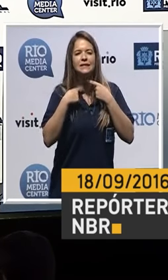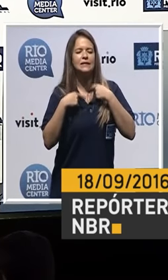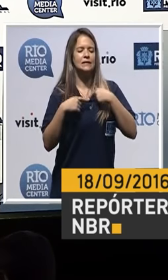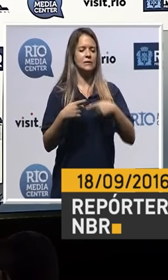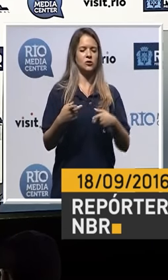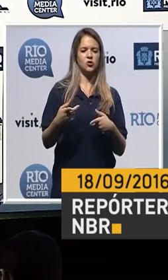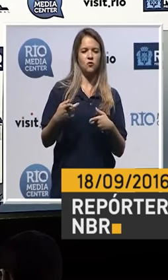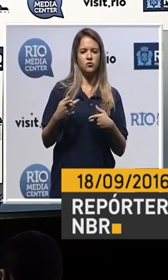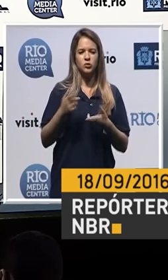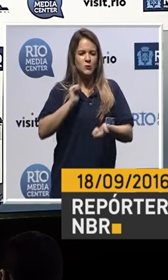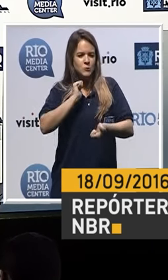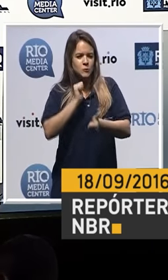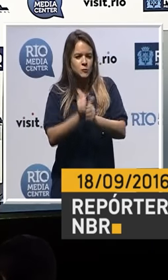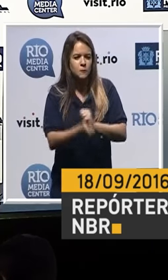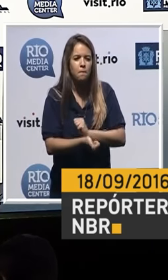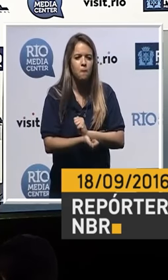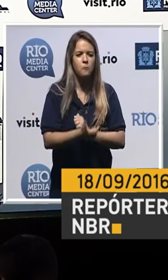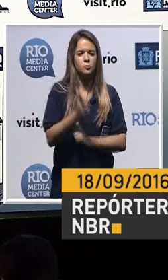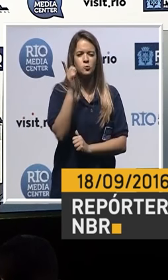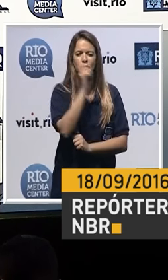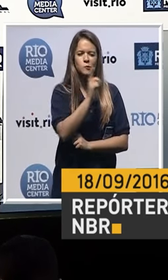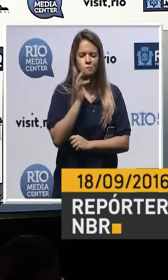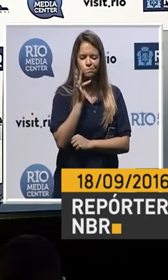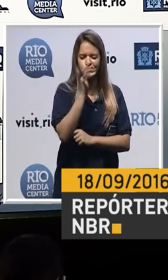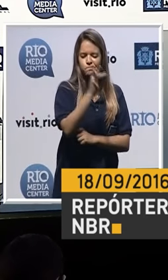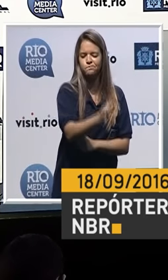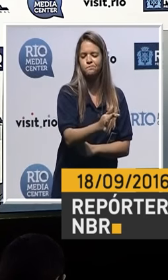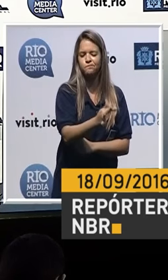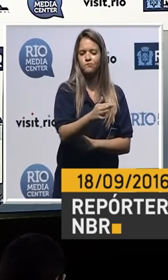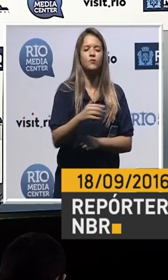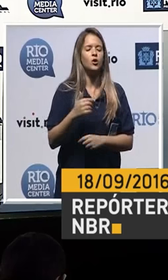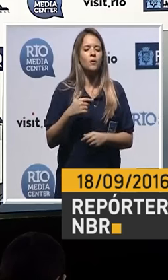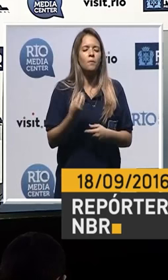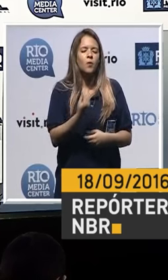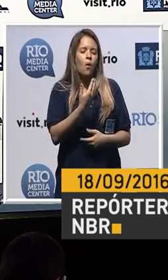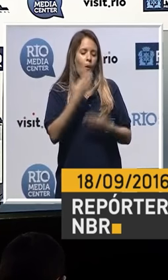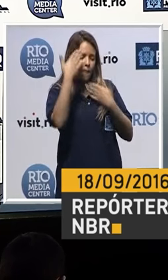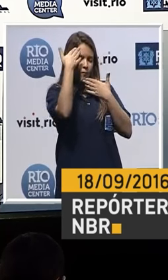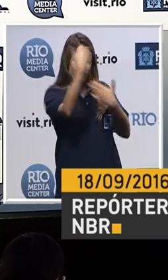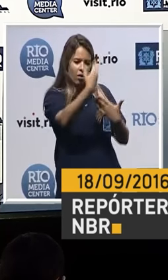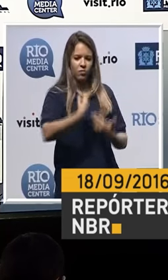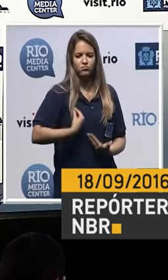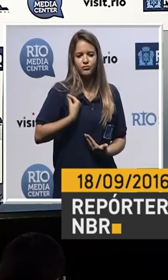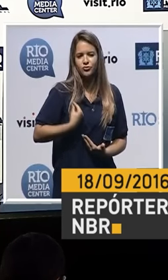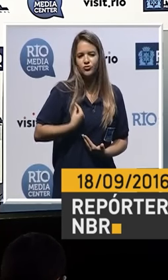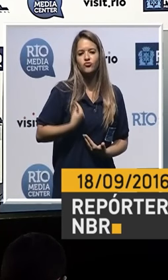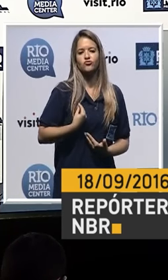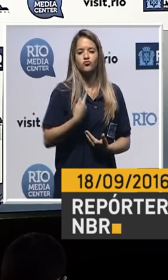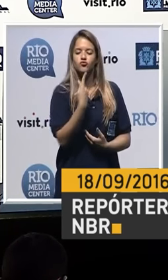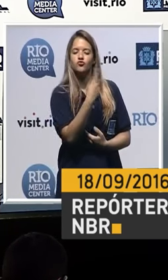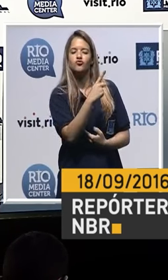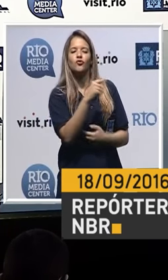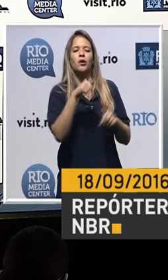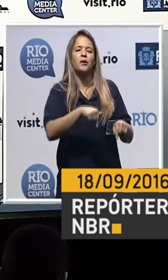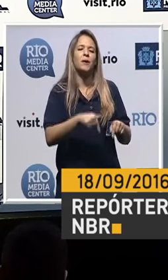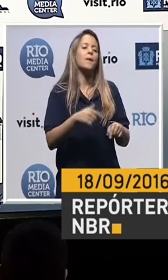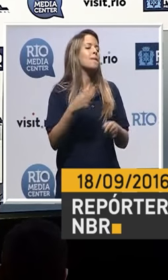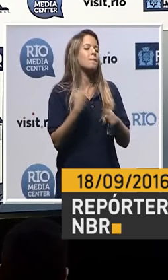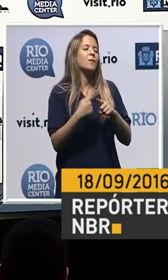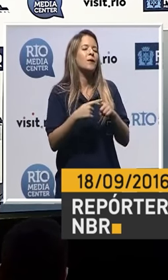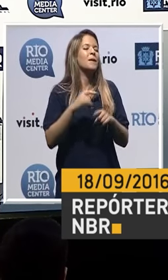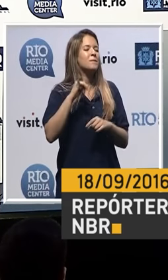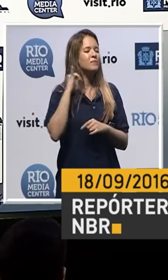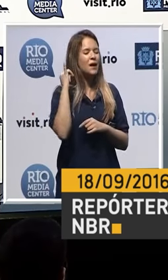obrigado pela presença e por participar desse momento tão importante e tão feliz para o Rio